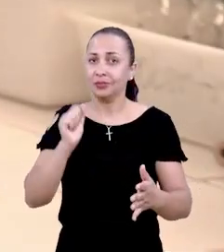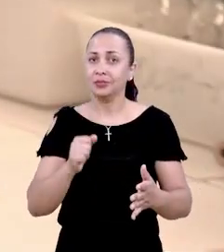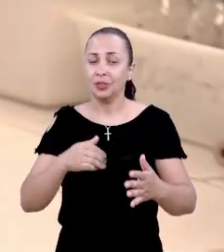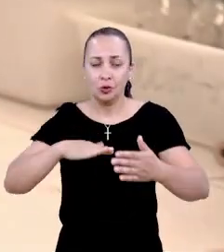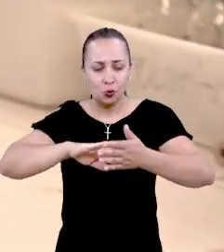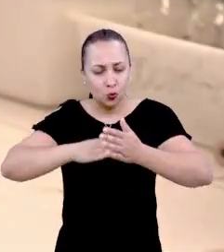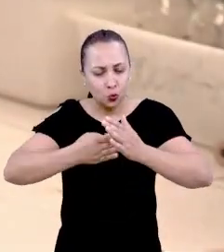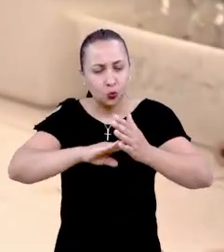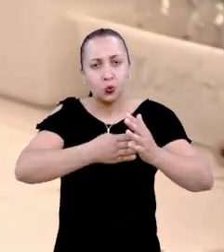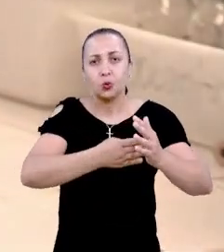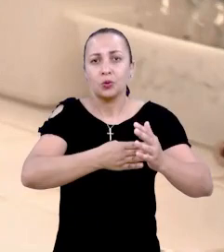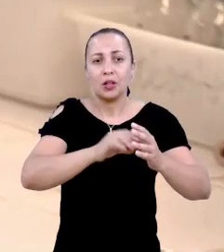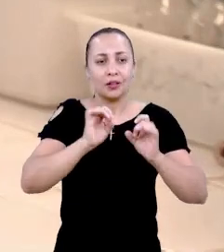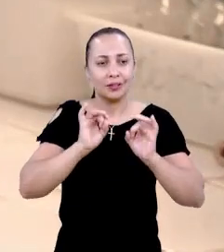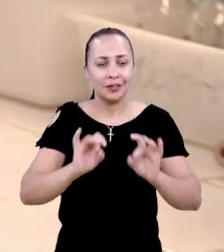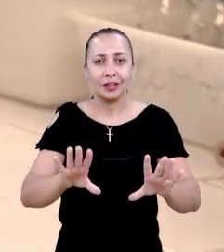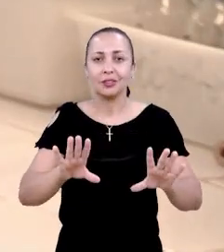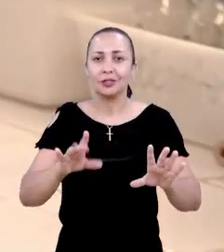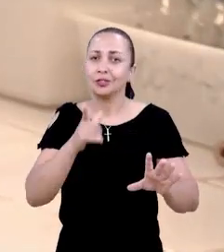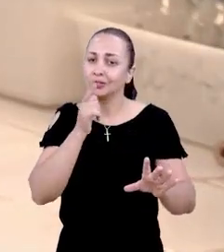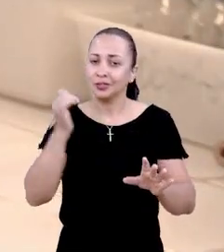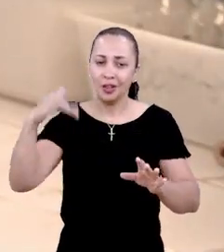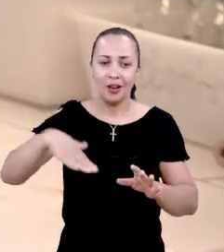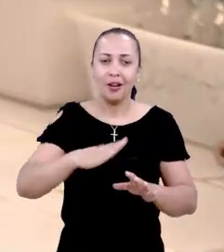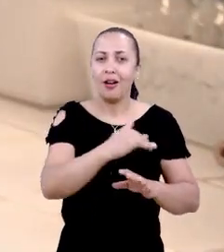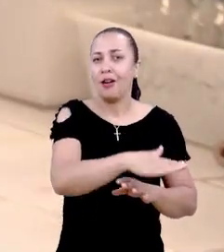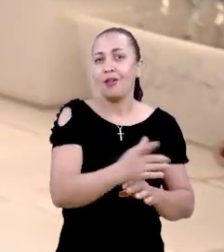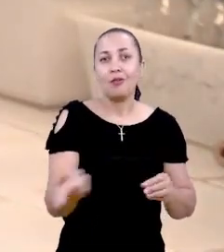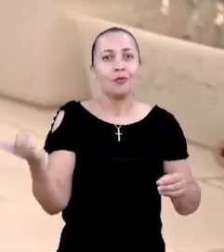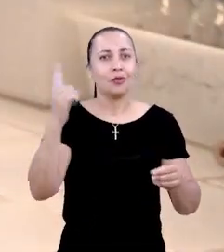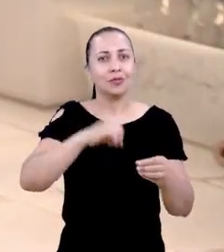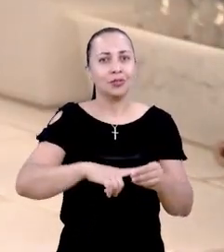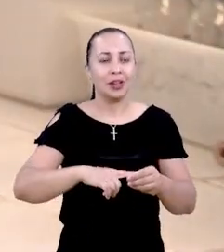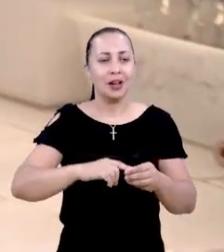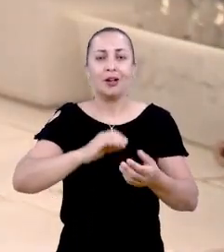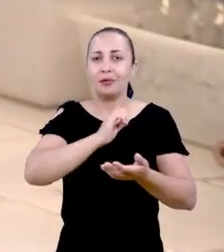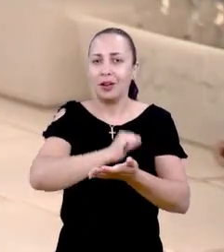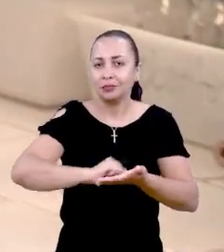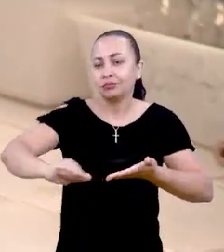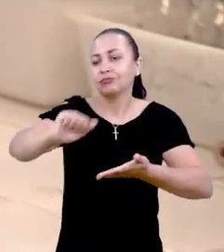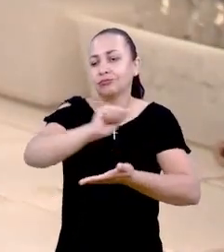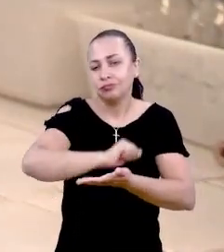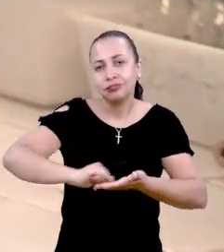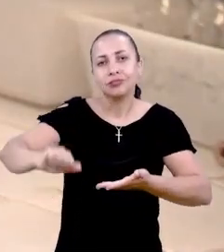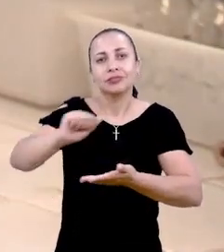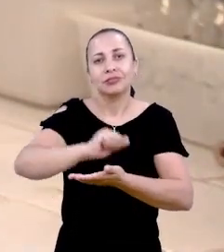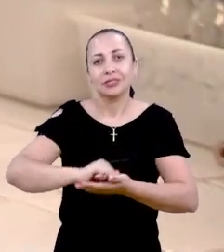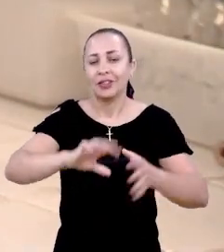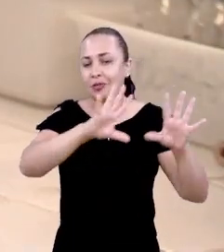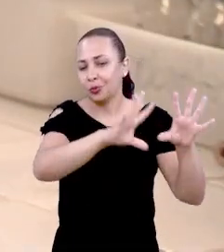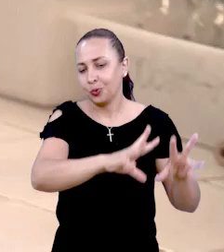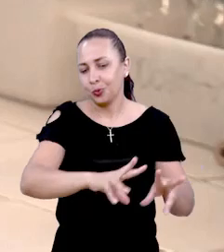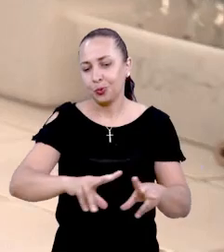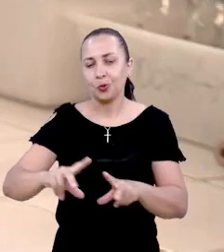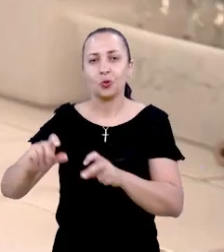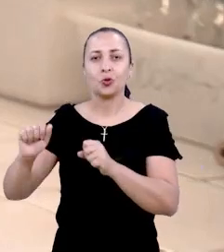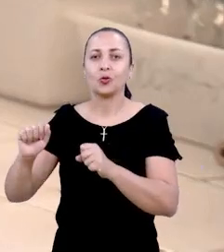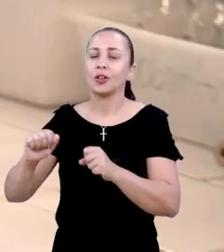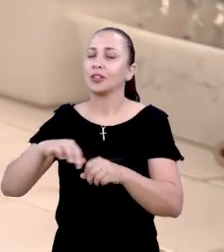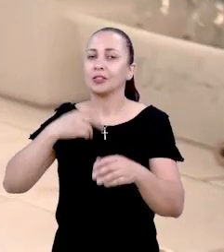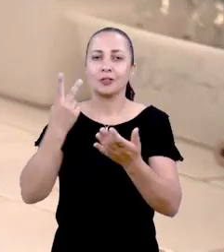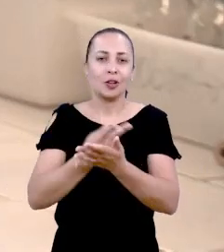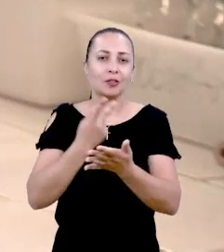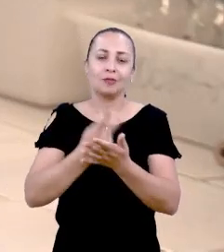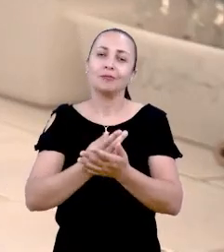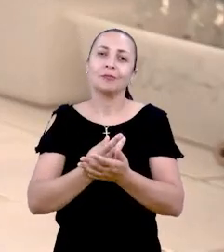barreiras, permite que a água volte, e a água, então, ao voltar, ela começa a lavar aquela região e, obviamente, ela vai levar embora o que tiver de contaminante